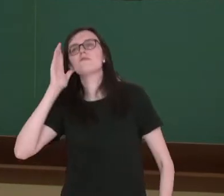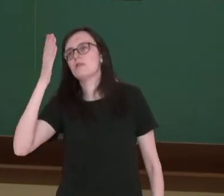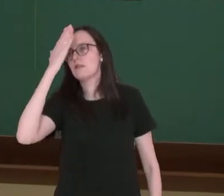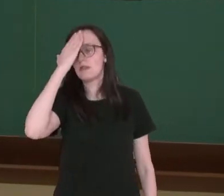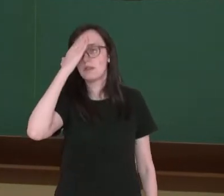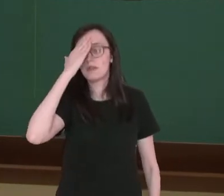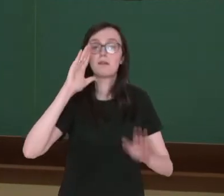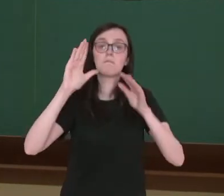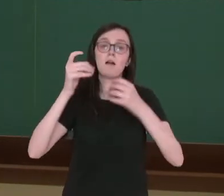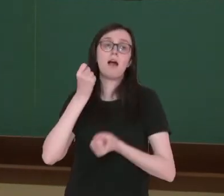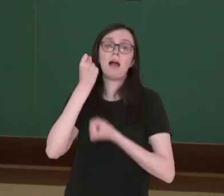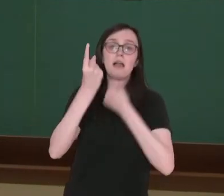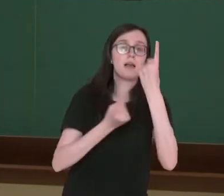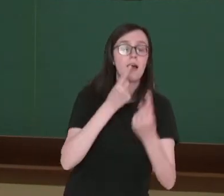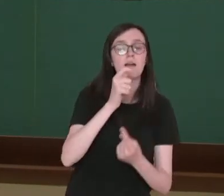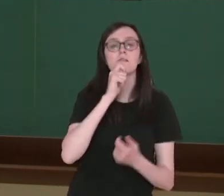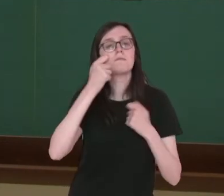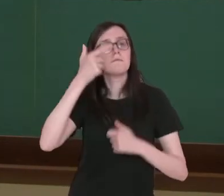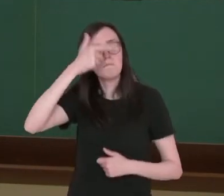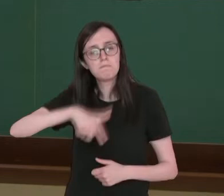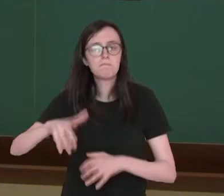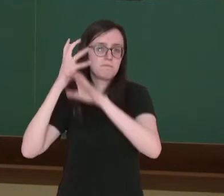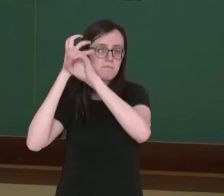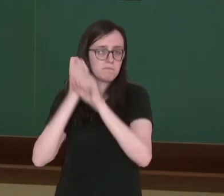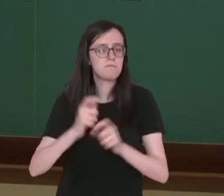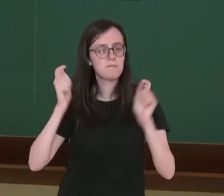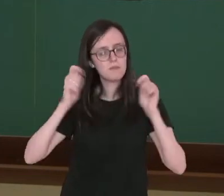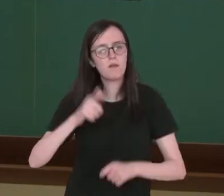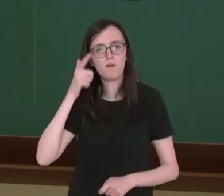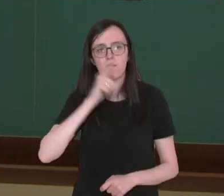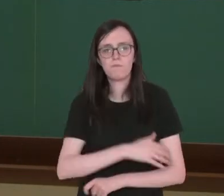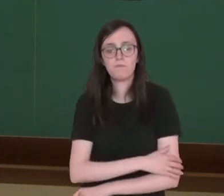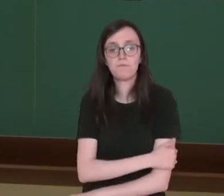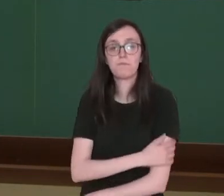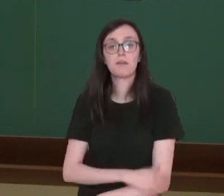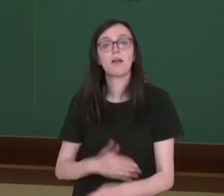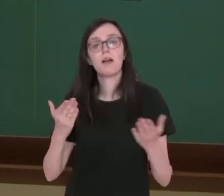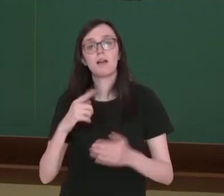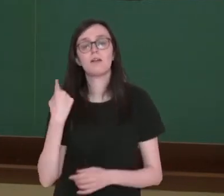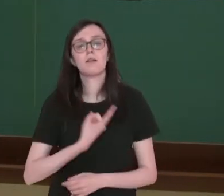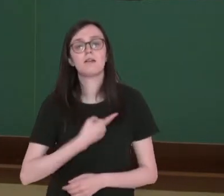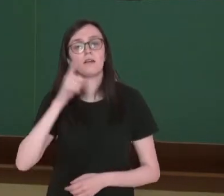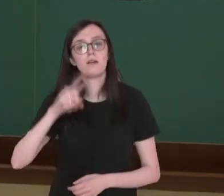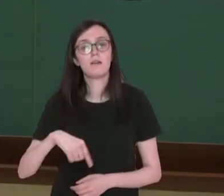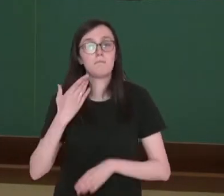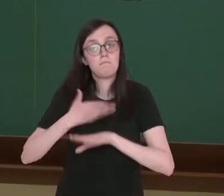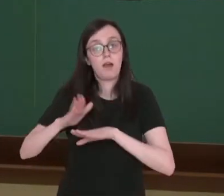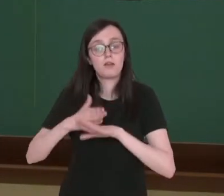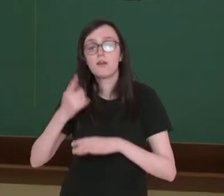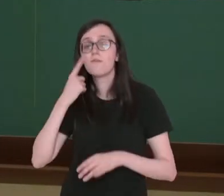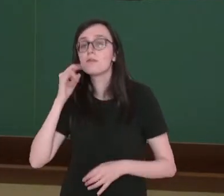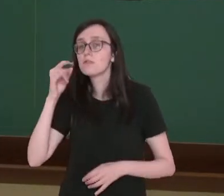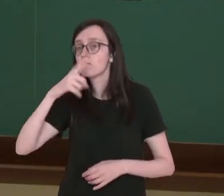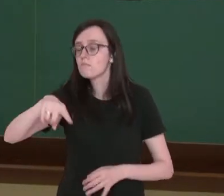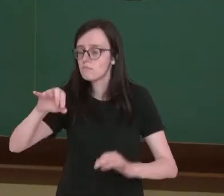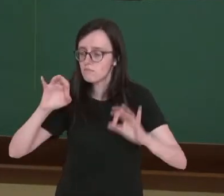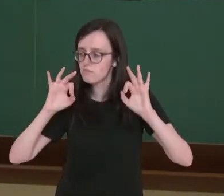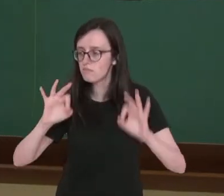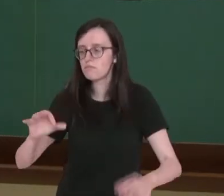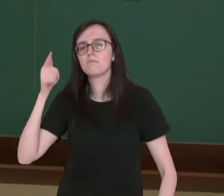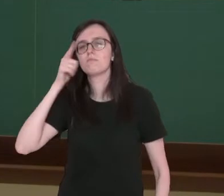isso. Mas para outros, tem que relembrar para poder fazer. E vamos agora para a nossa prática, para ver se vocês